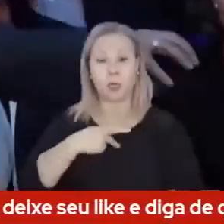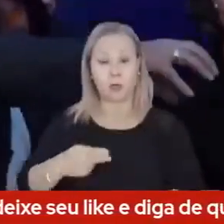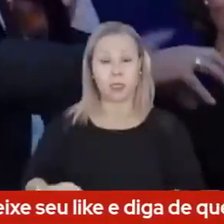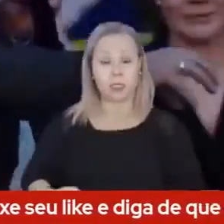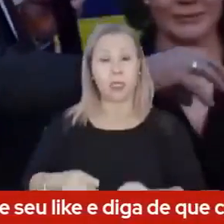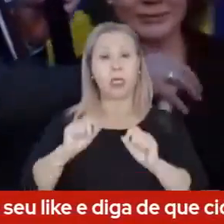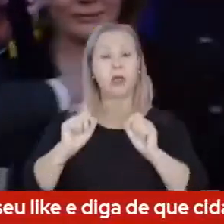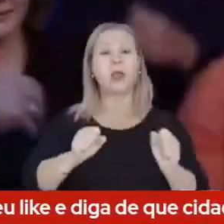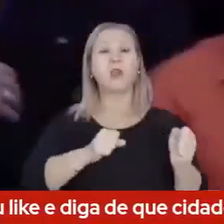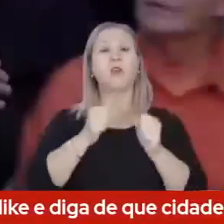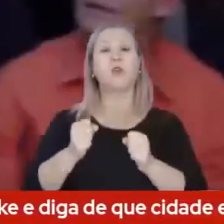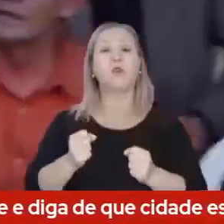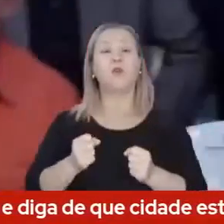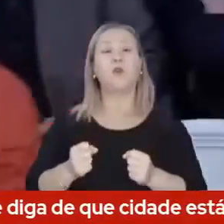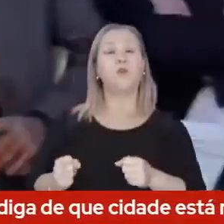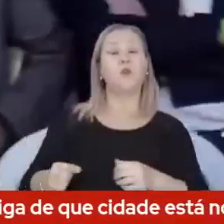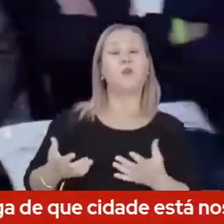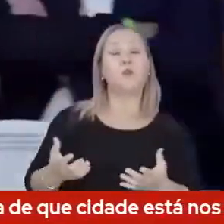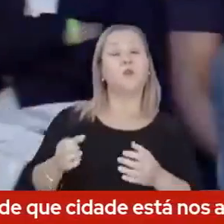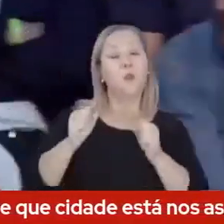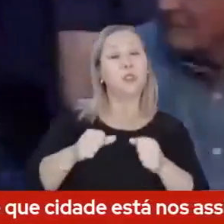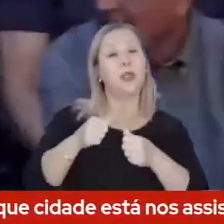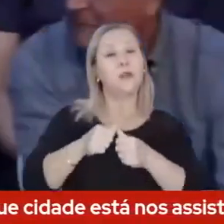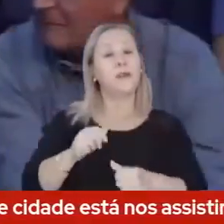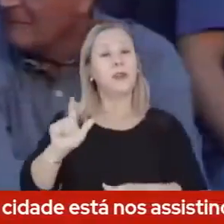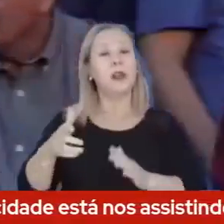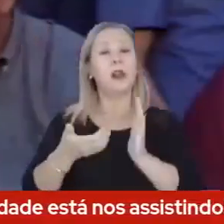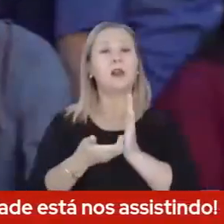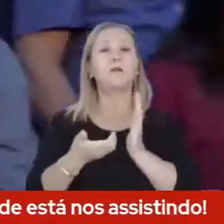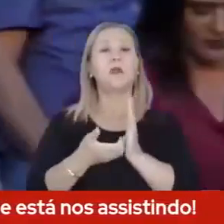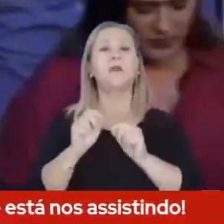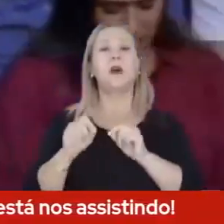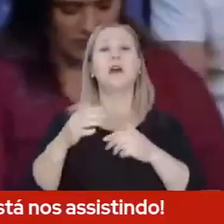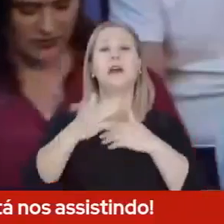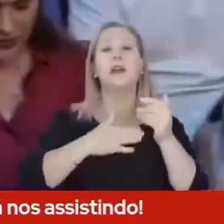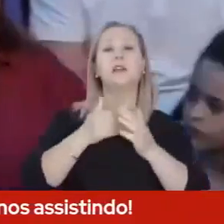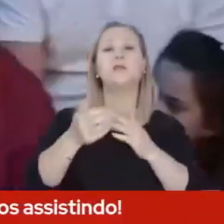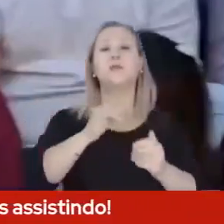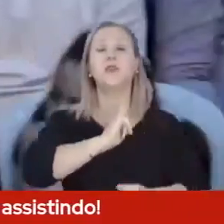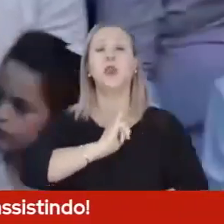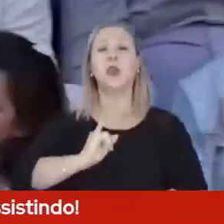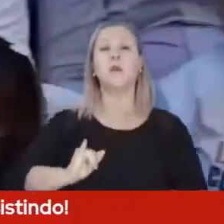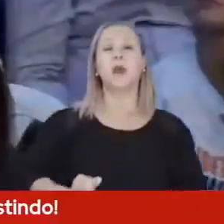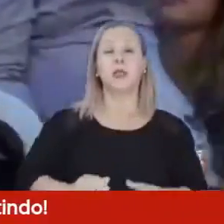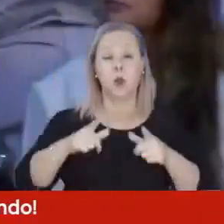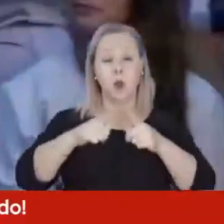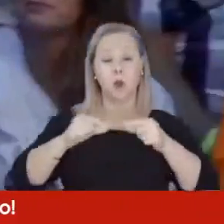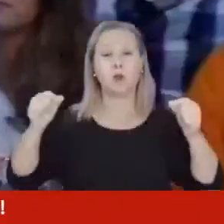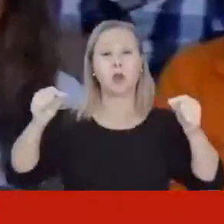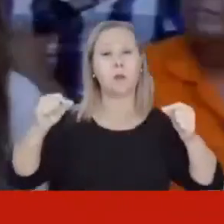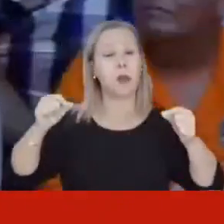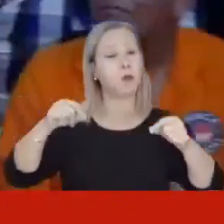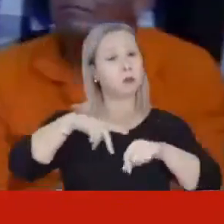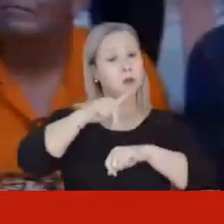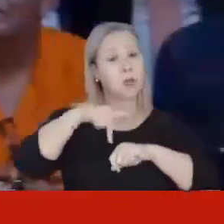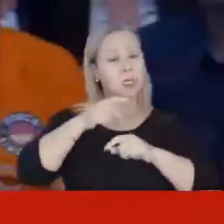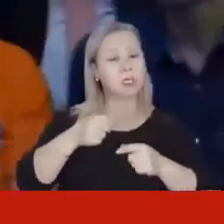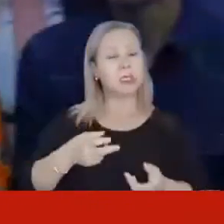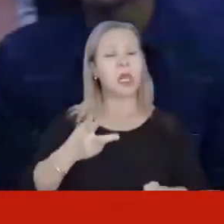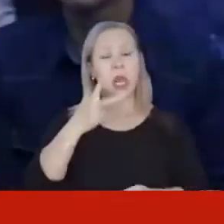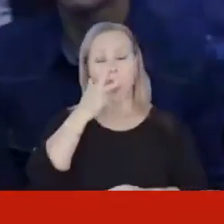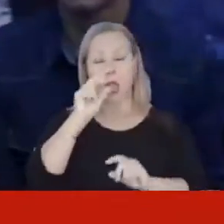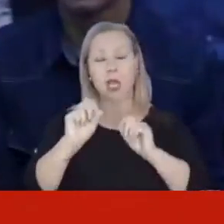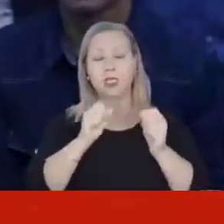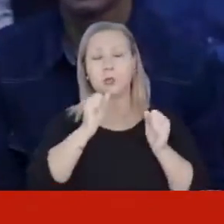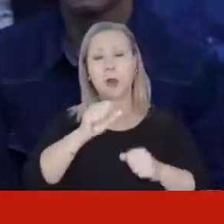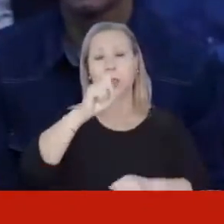dos Deputados e ele aja como se fosse o imperador do Japão. Ele acha que ele pode mandar, inclusive